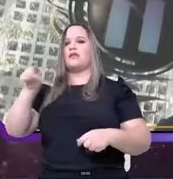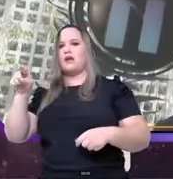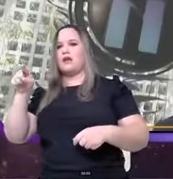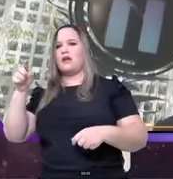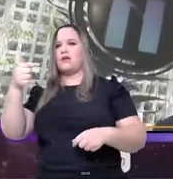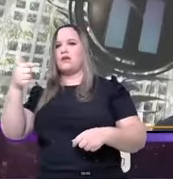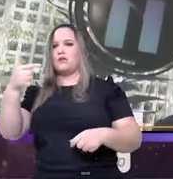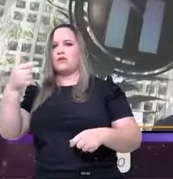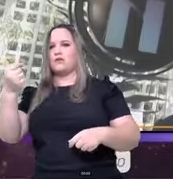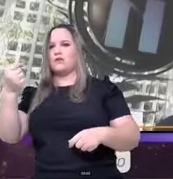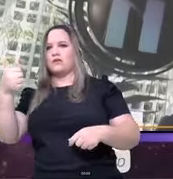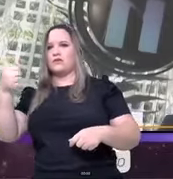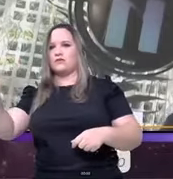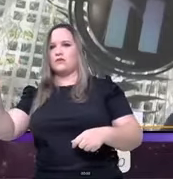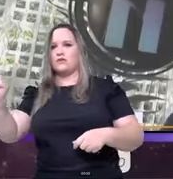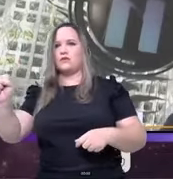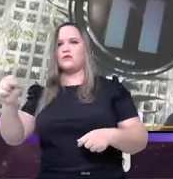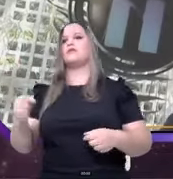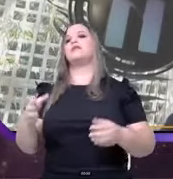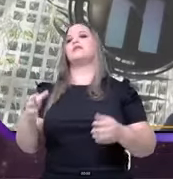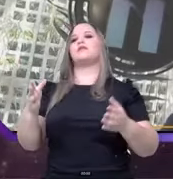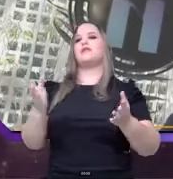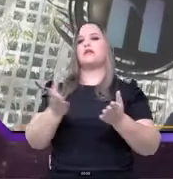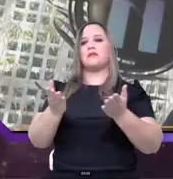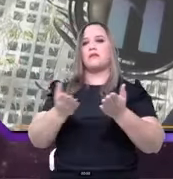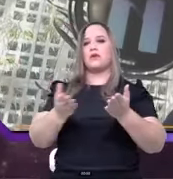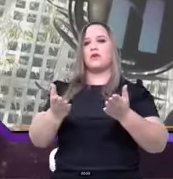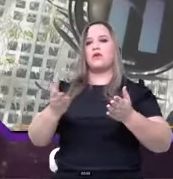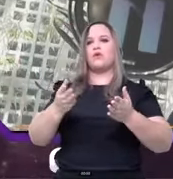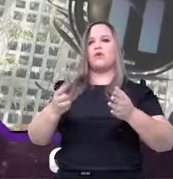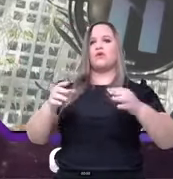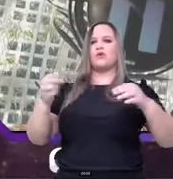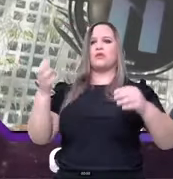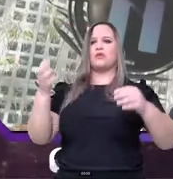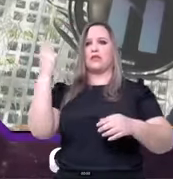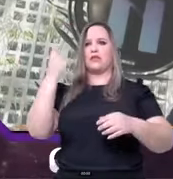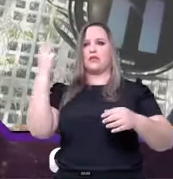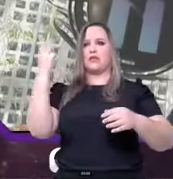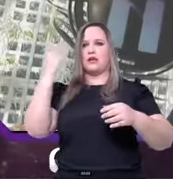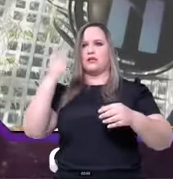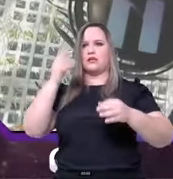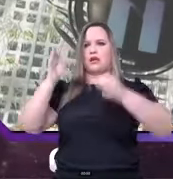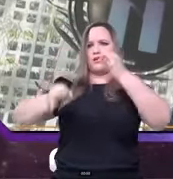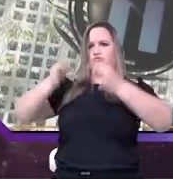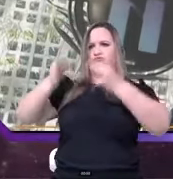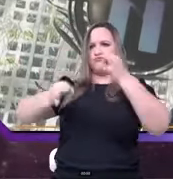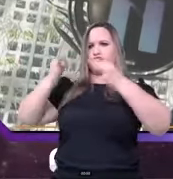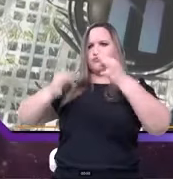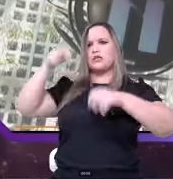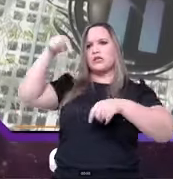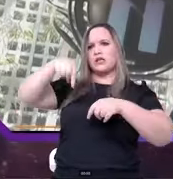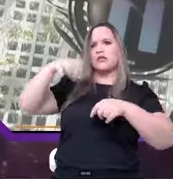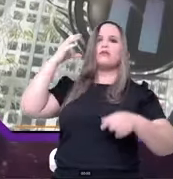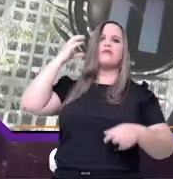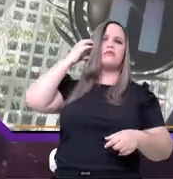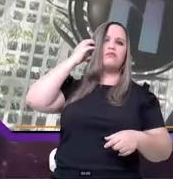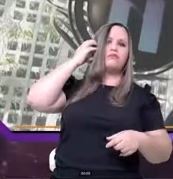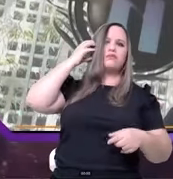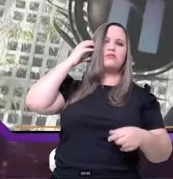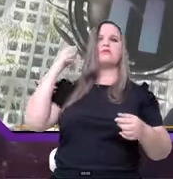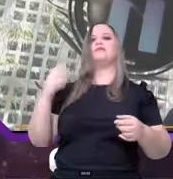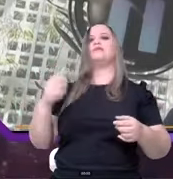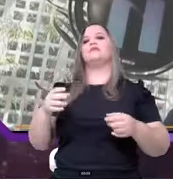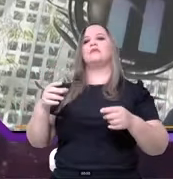mas atua atualmente na 3ª Vara de Fazenda Pública da capital e ocupa a honrosa